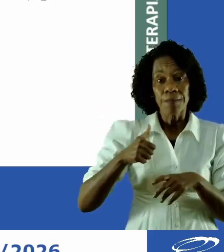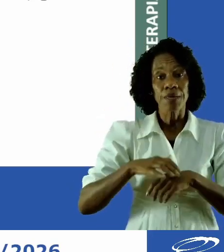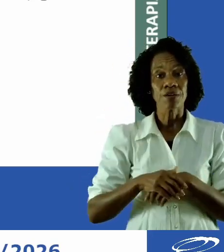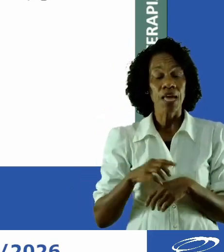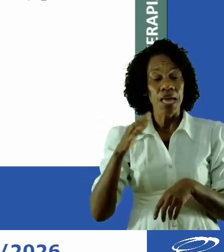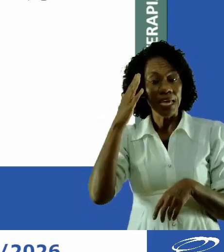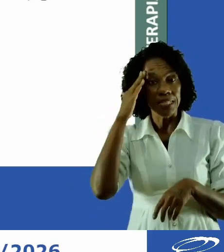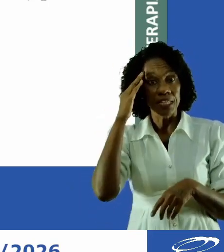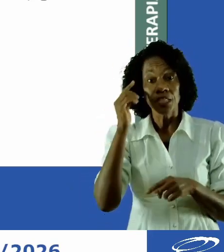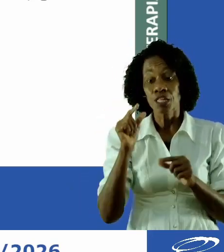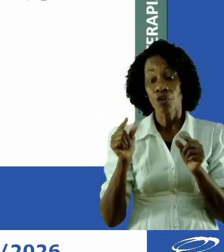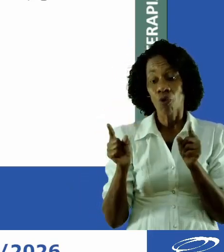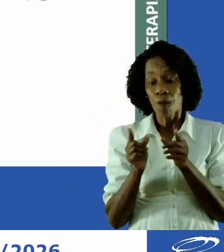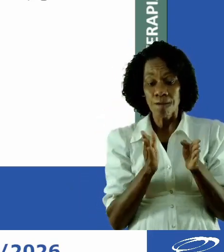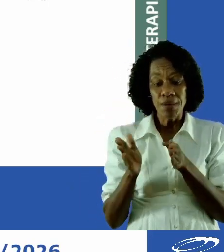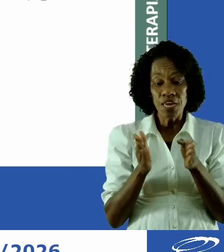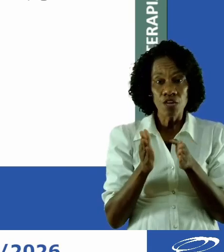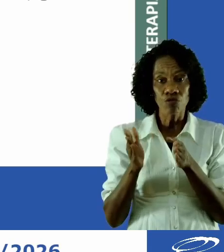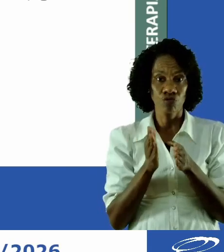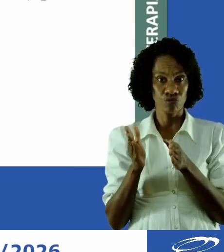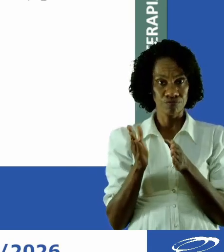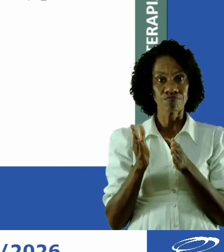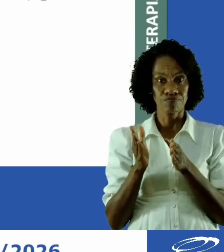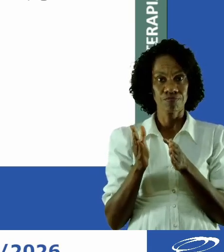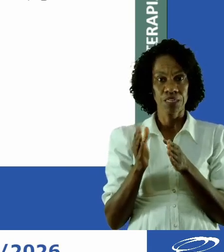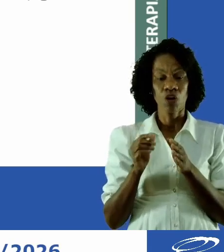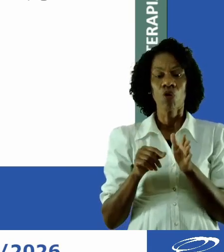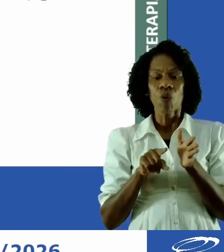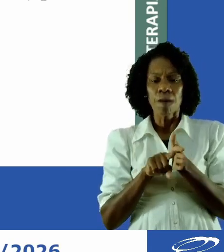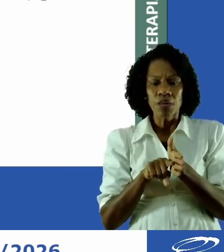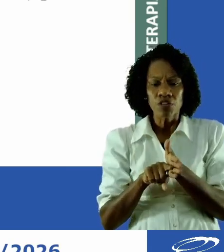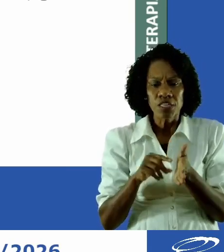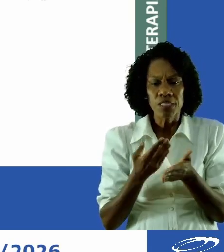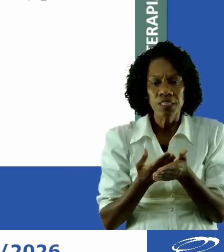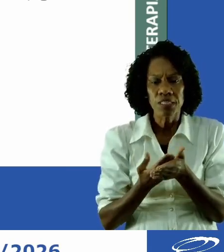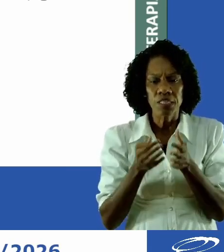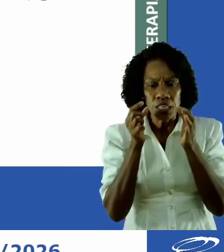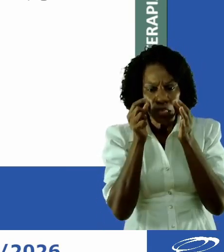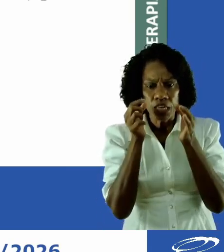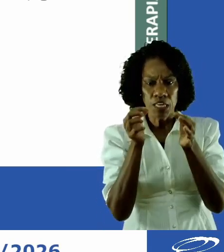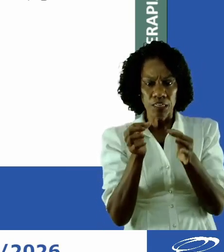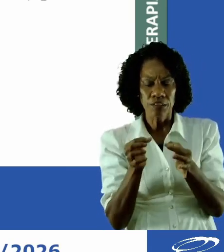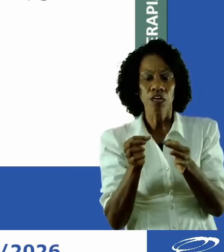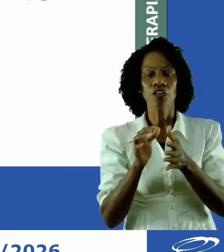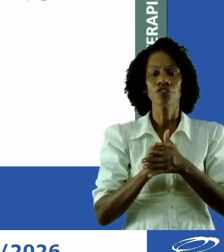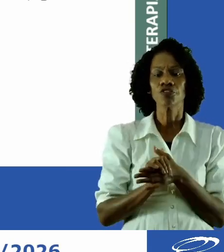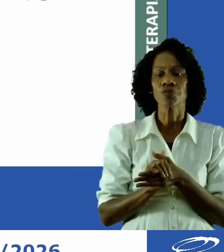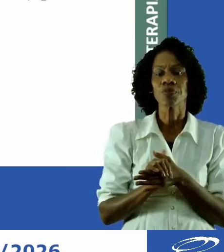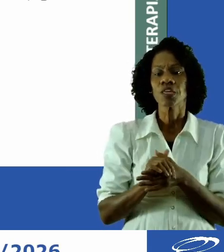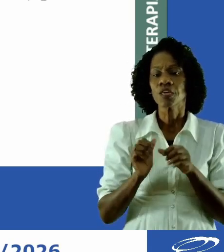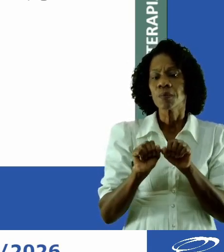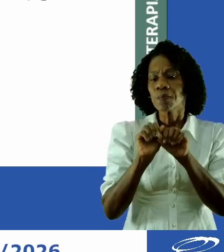de duração. Esse aqui é um artigo muito interessante que foi feito pelo Alex Soriano, que é o próximo palestrante, e que deixou